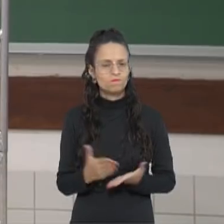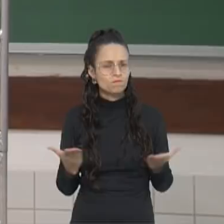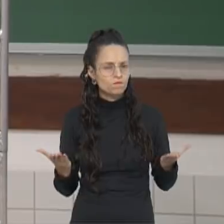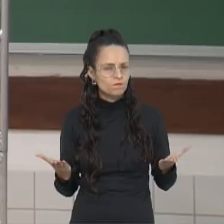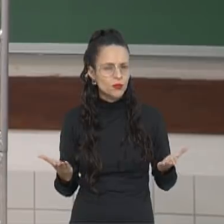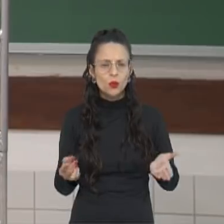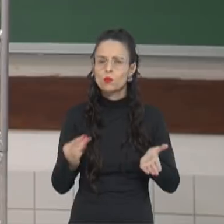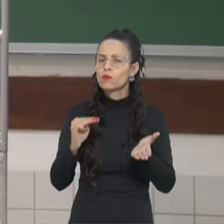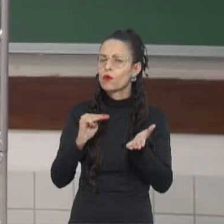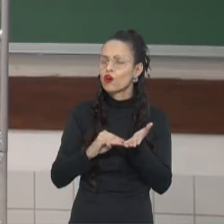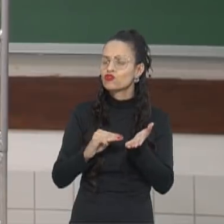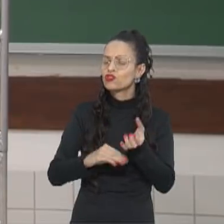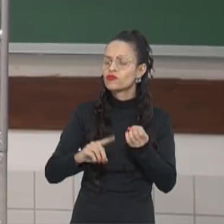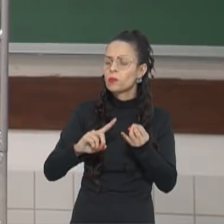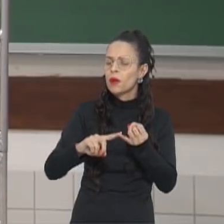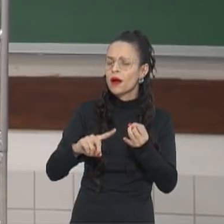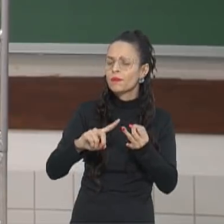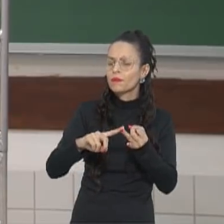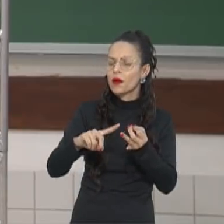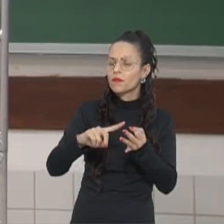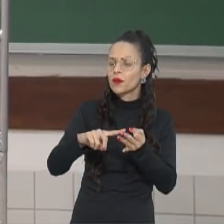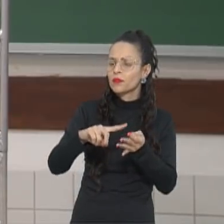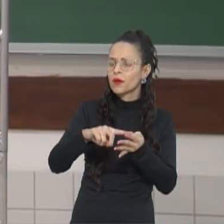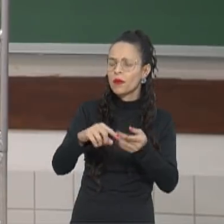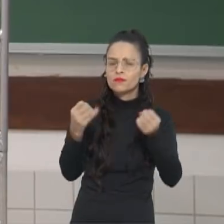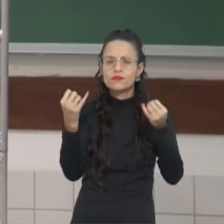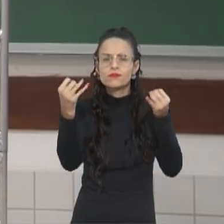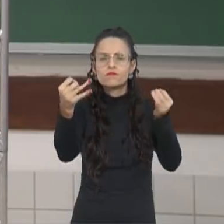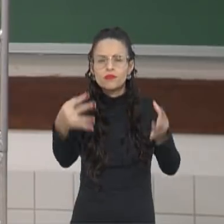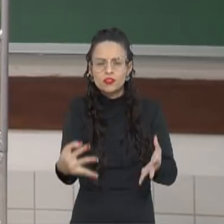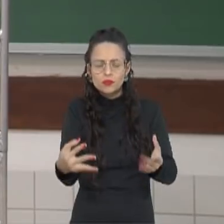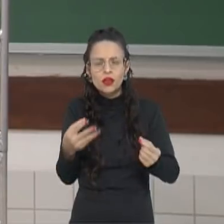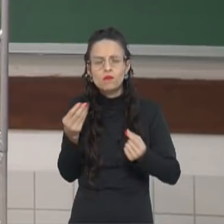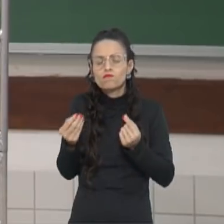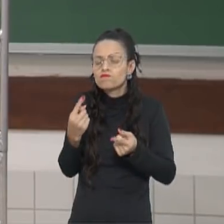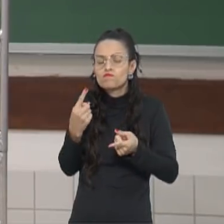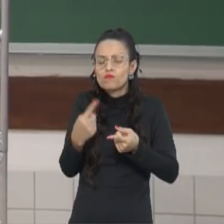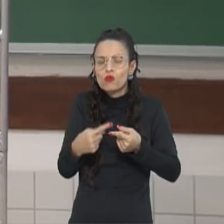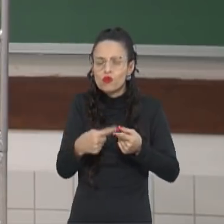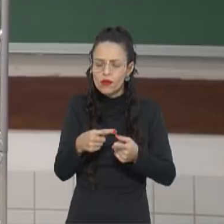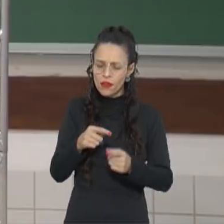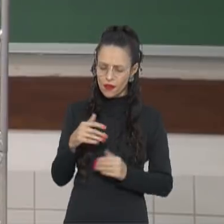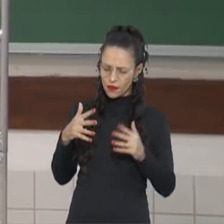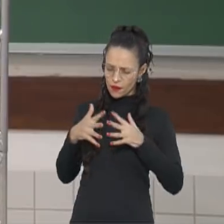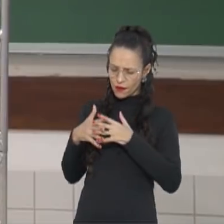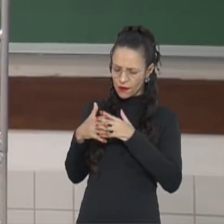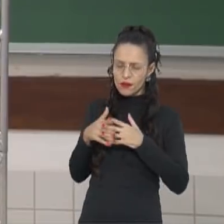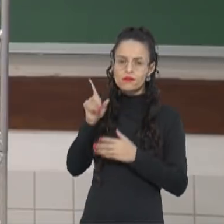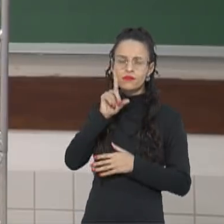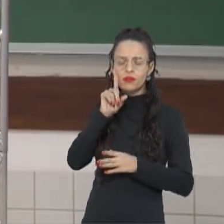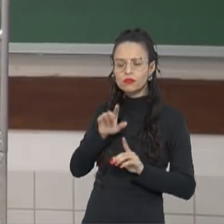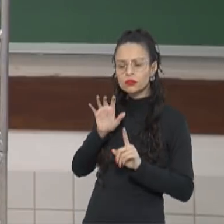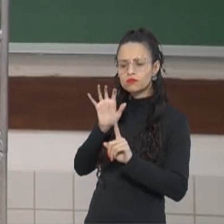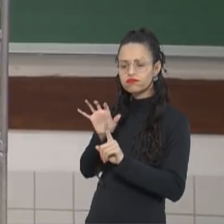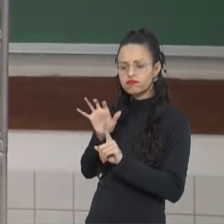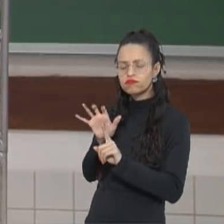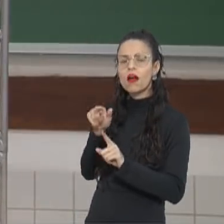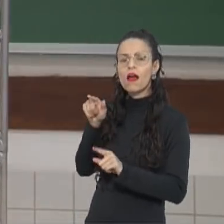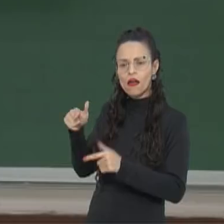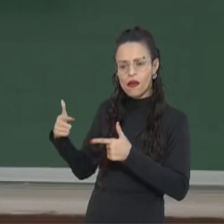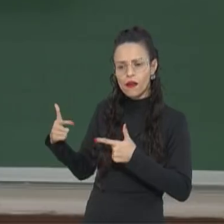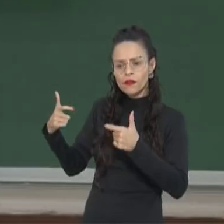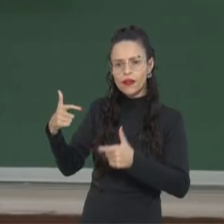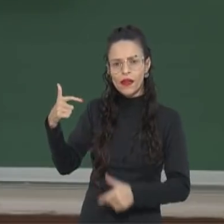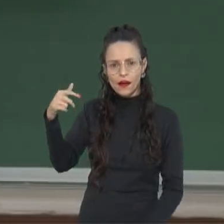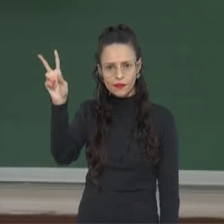Quais motivos poderiam explicar a interferência dos Estados Unidos nesse conflito do Vietnã? Claro,